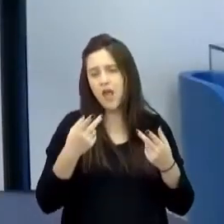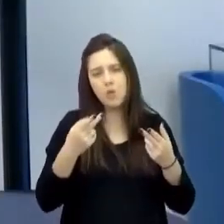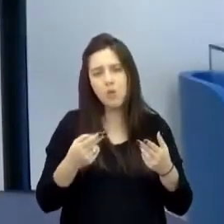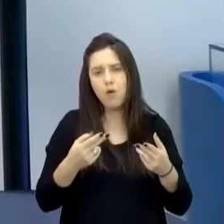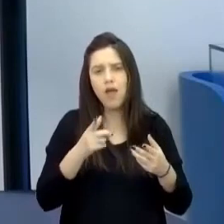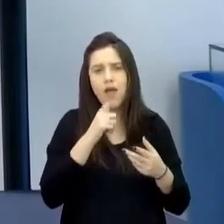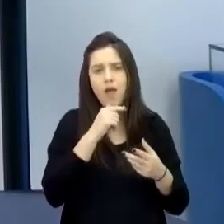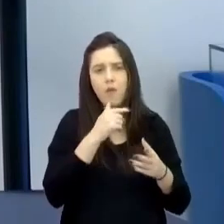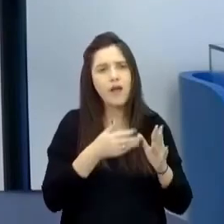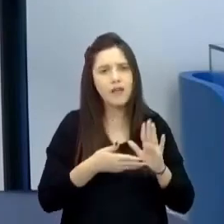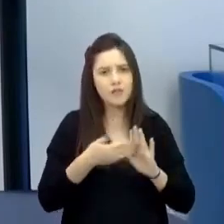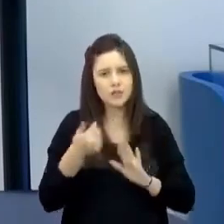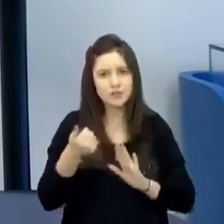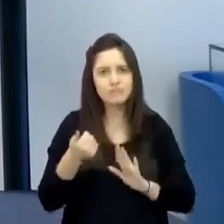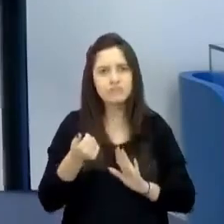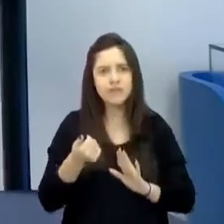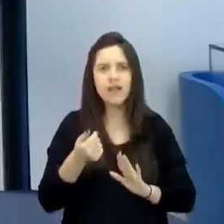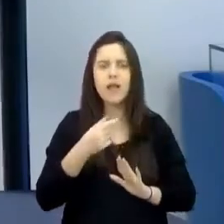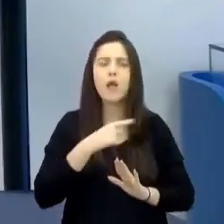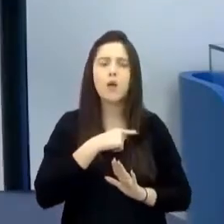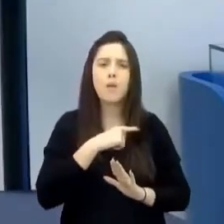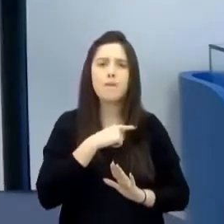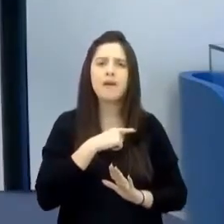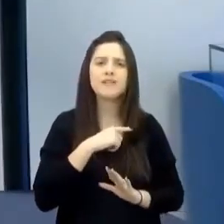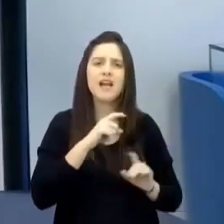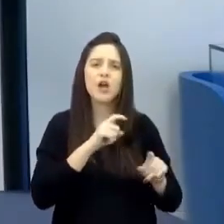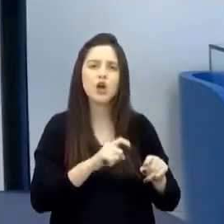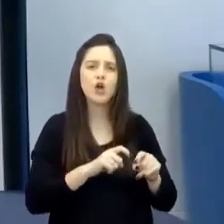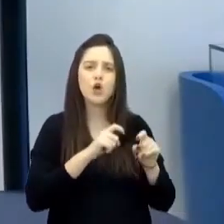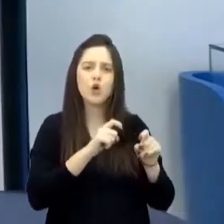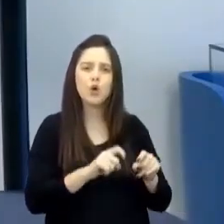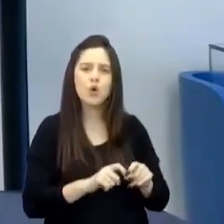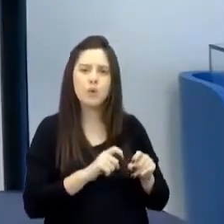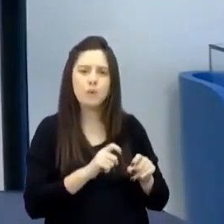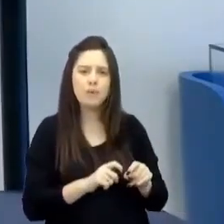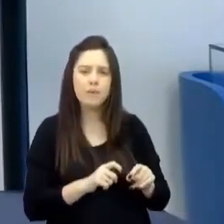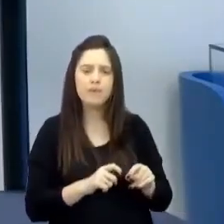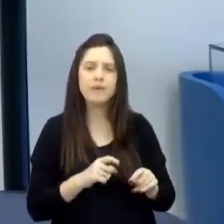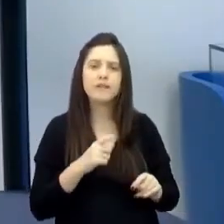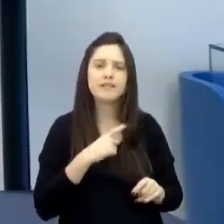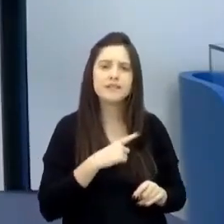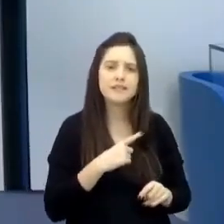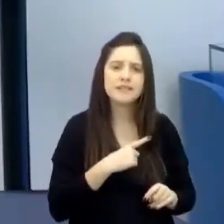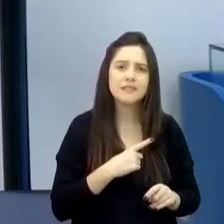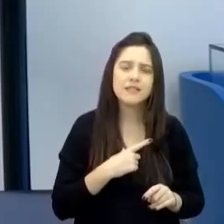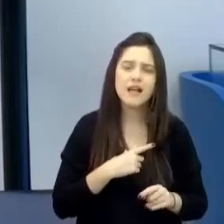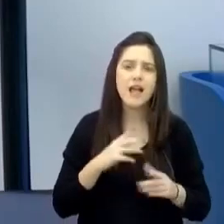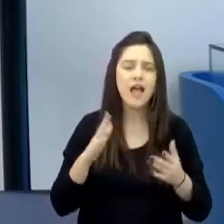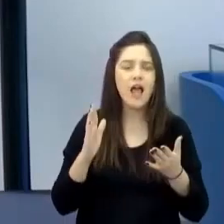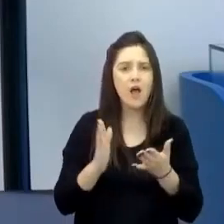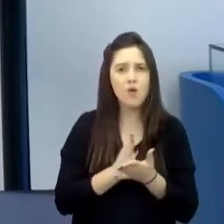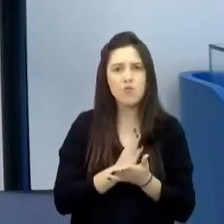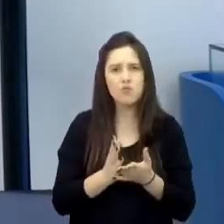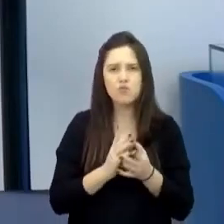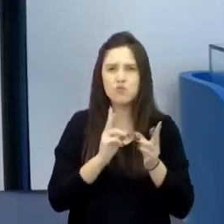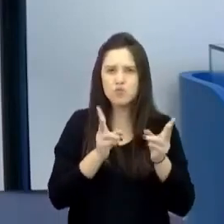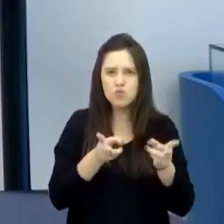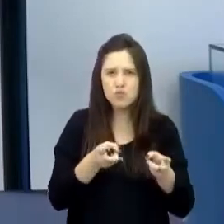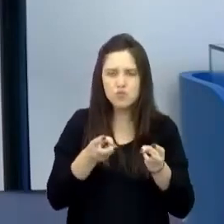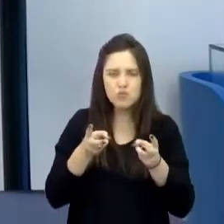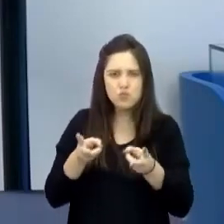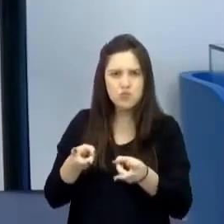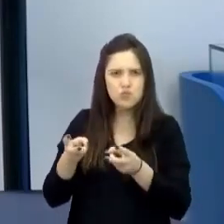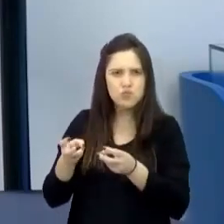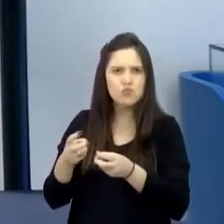retirada. Quando eu tenho lá na agropecuária, né? Eu tenho a produção agrícola. Então, toda cultura sua que for regada, ela